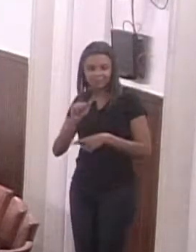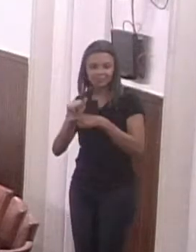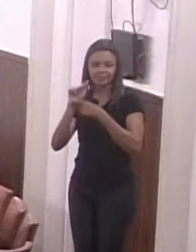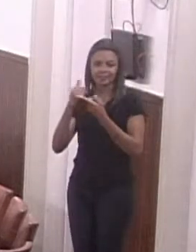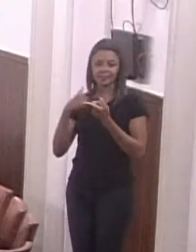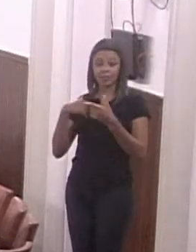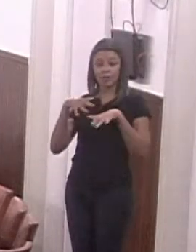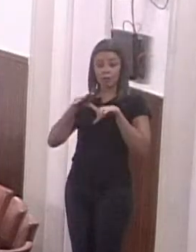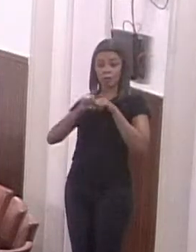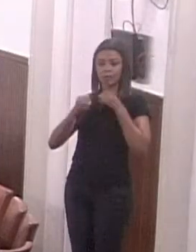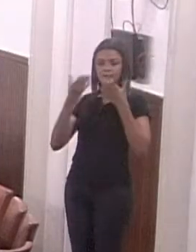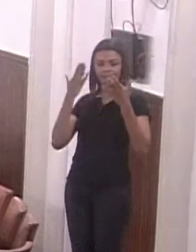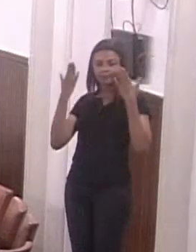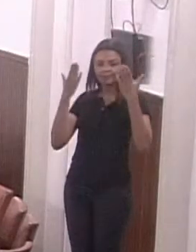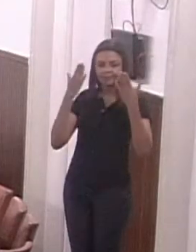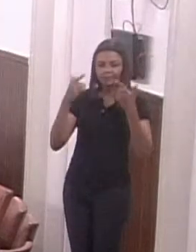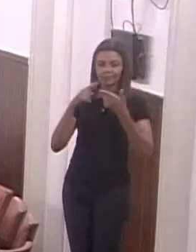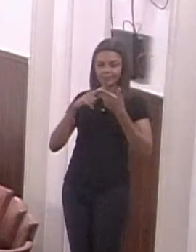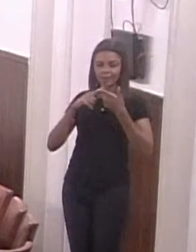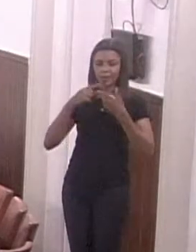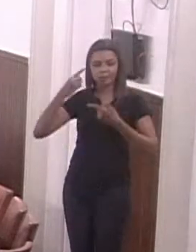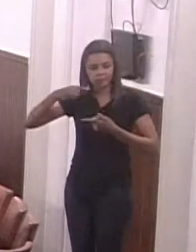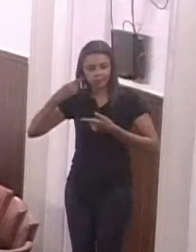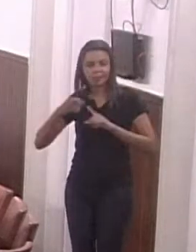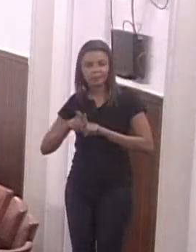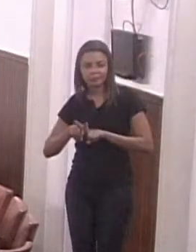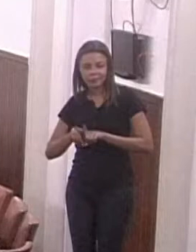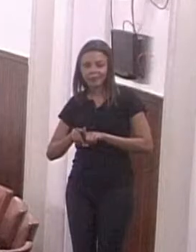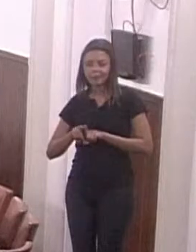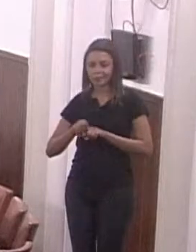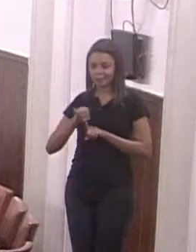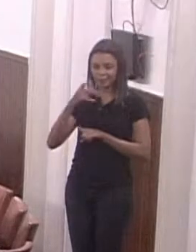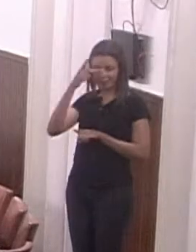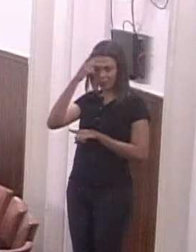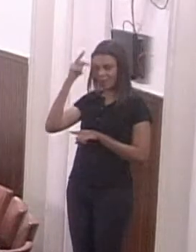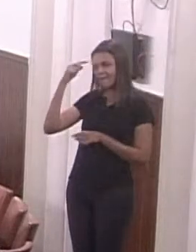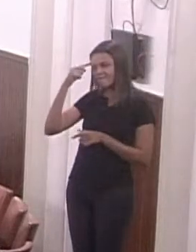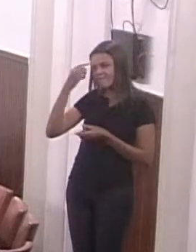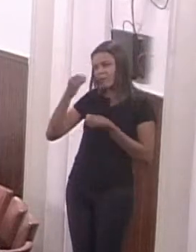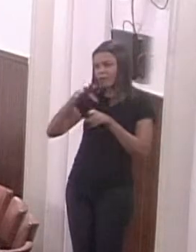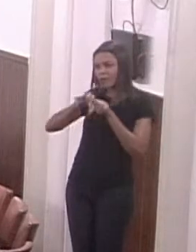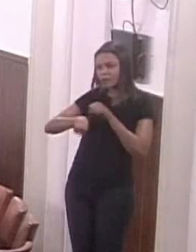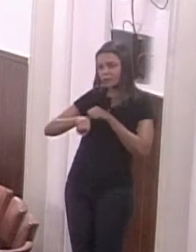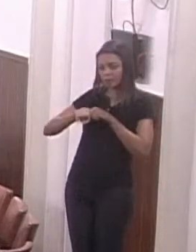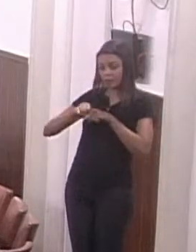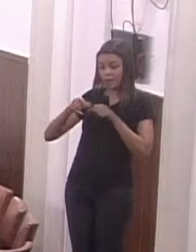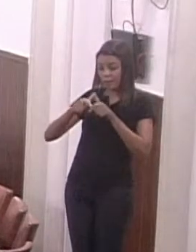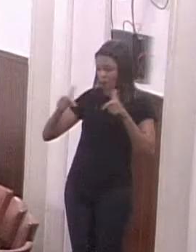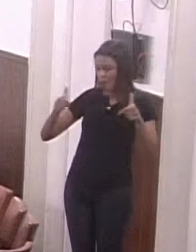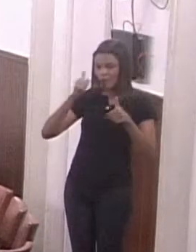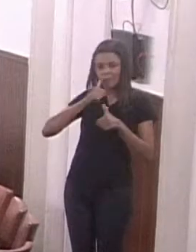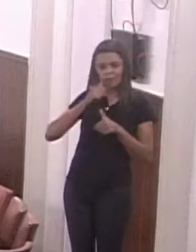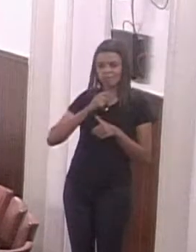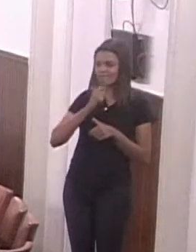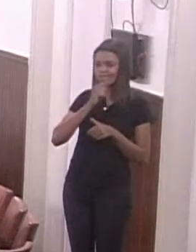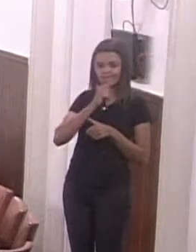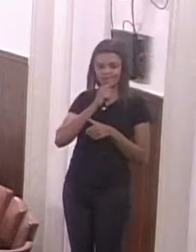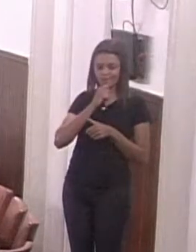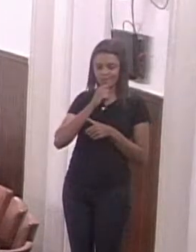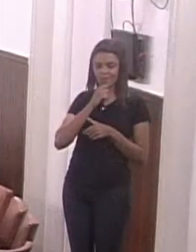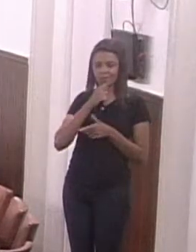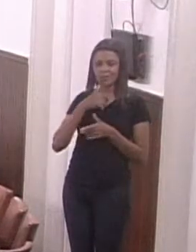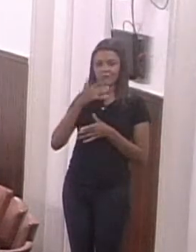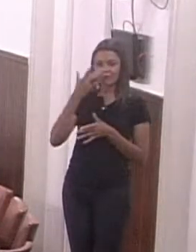da formação de psicólogos e advogados também, para pensar essas questões, porque muitas dessas mulheres ainda não